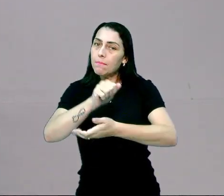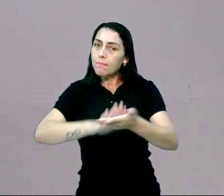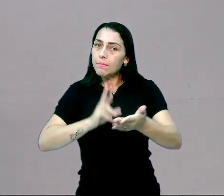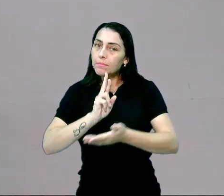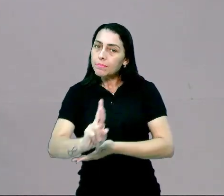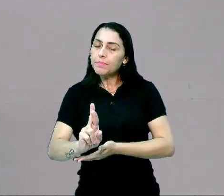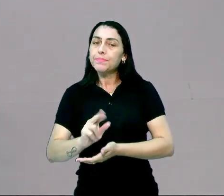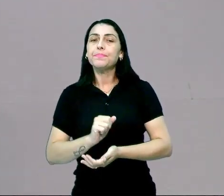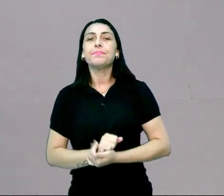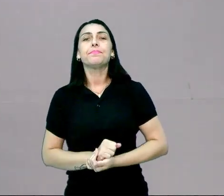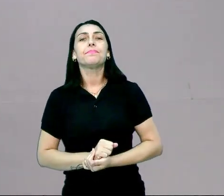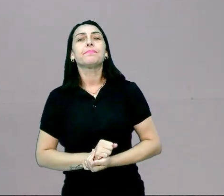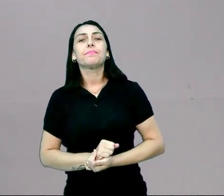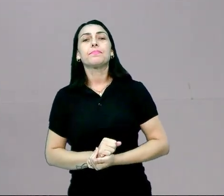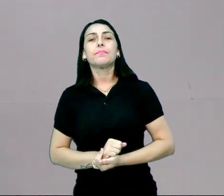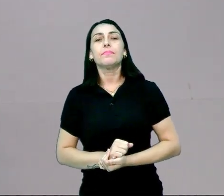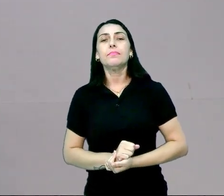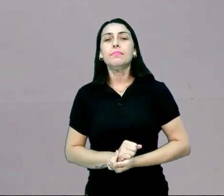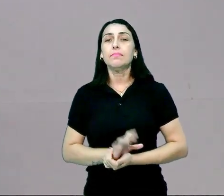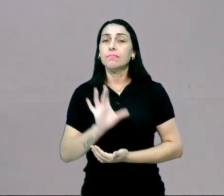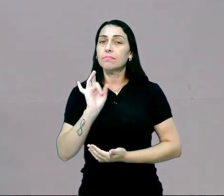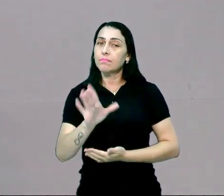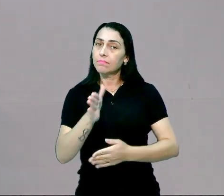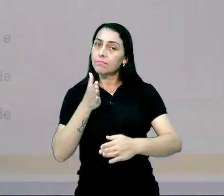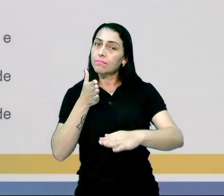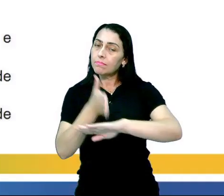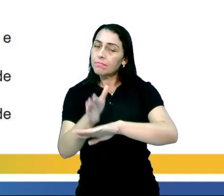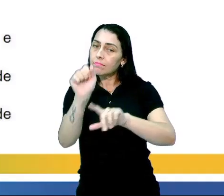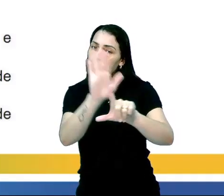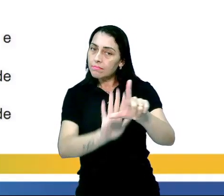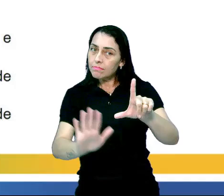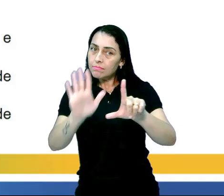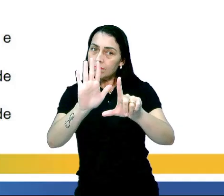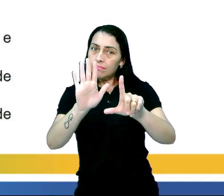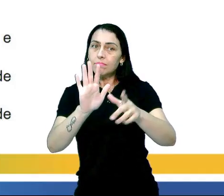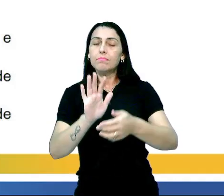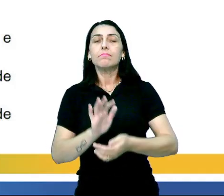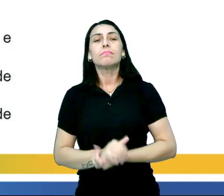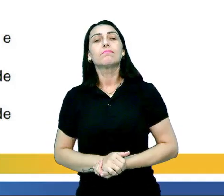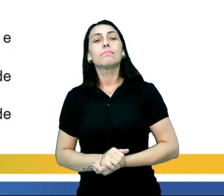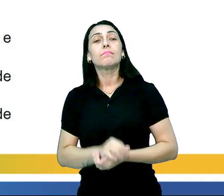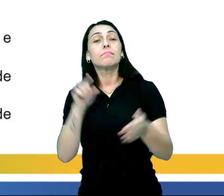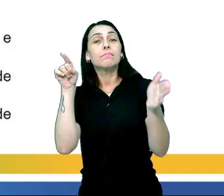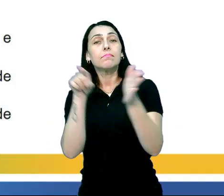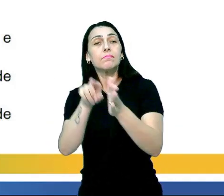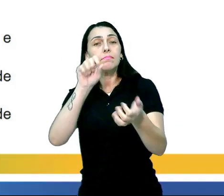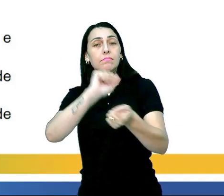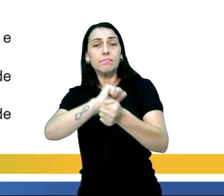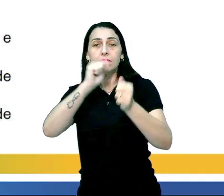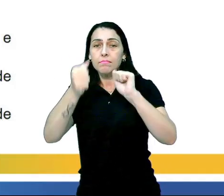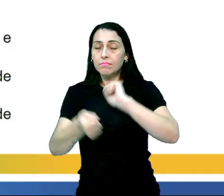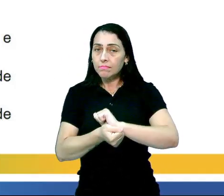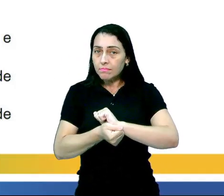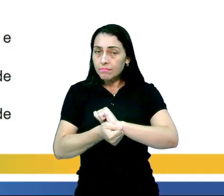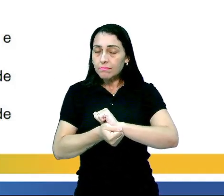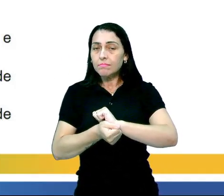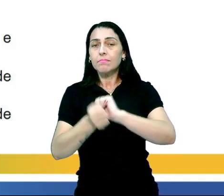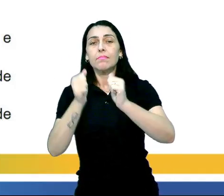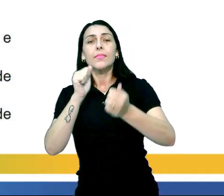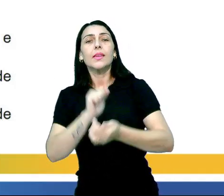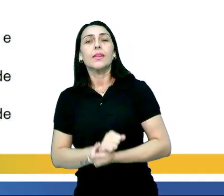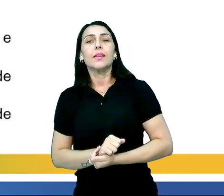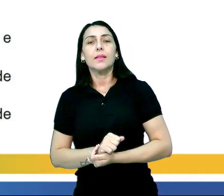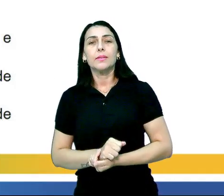beleza? Então vamos lá para a próxima, mas é só acessar a plataforma que você vê a questão por inteiro, se você quiser com calma. Mas você também tem no livro, então aqui já é uma